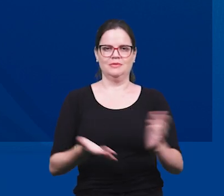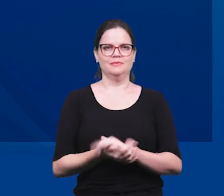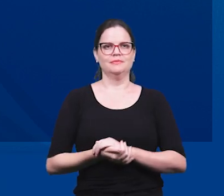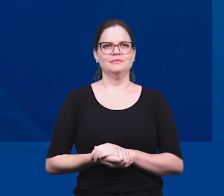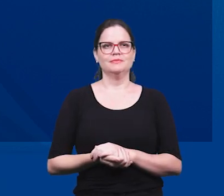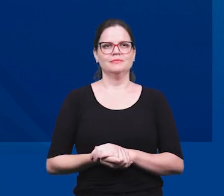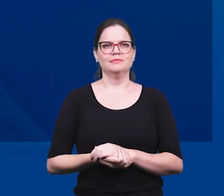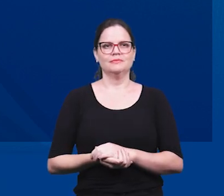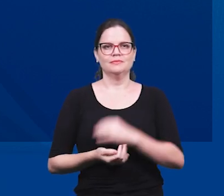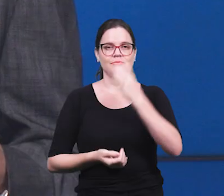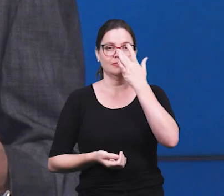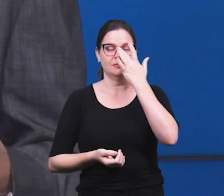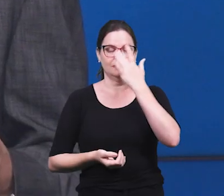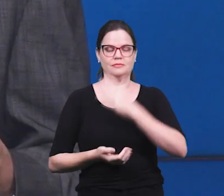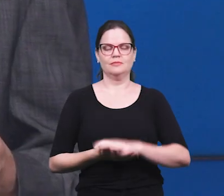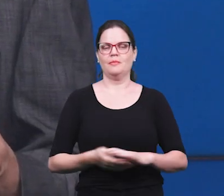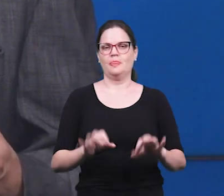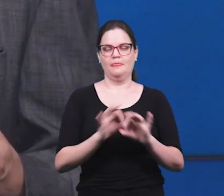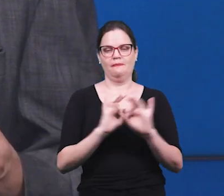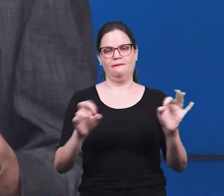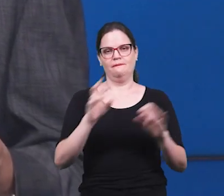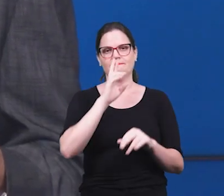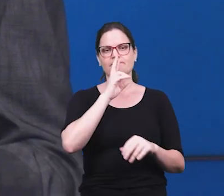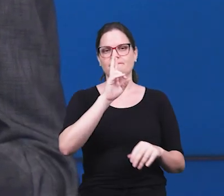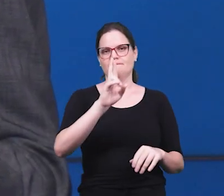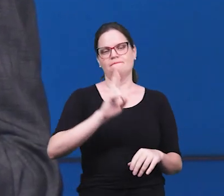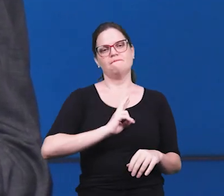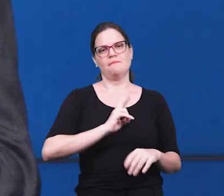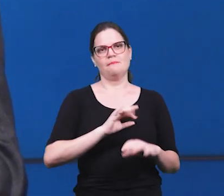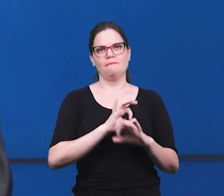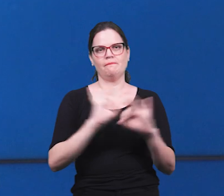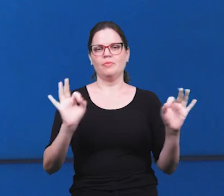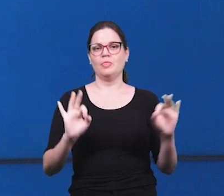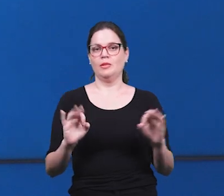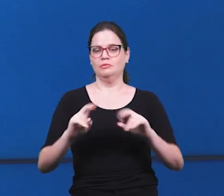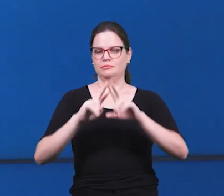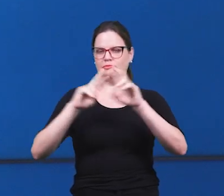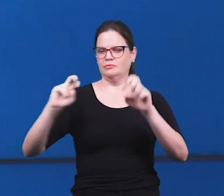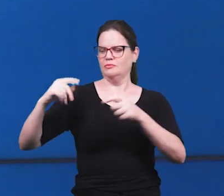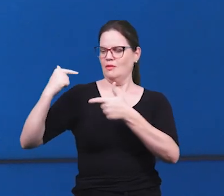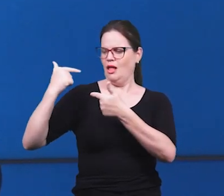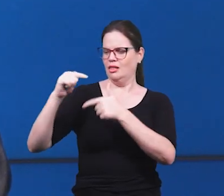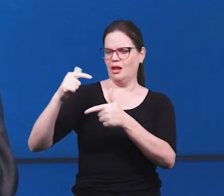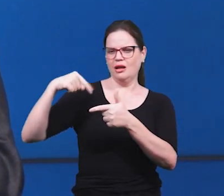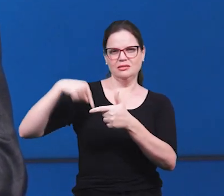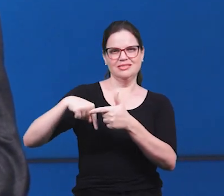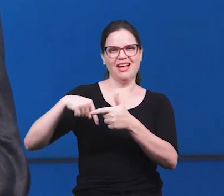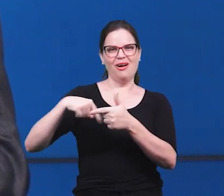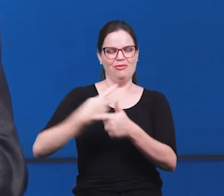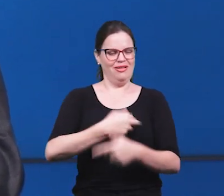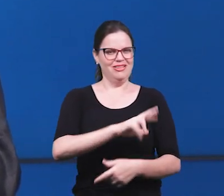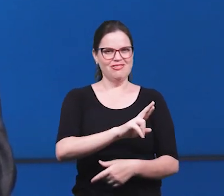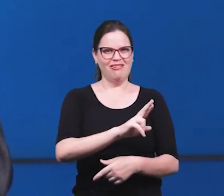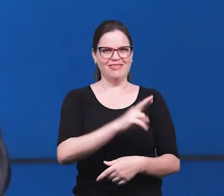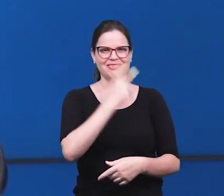Senhor Jesus. Muito bem, Samuel, as obras da tradição, elas realmente, a tradição